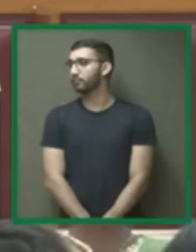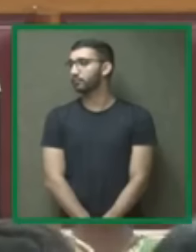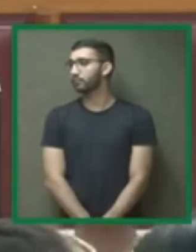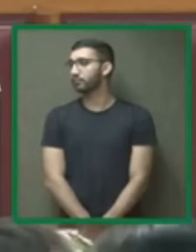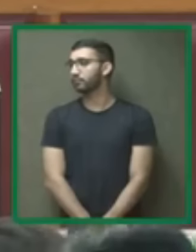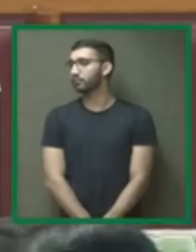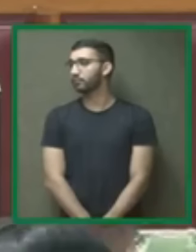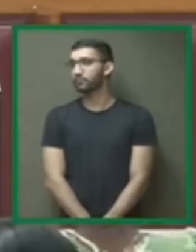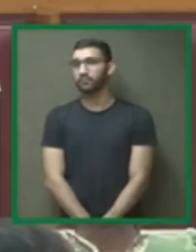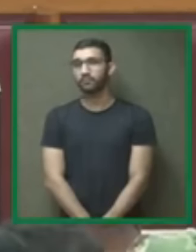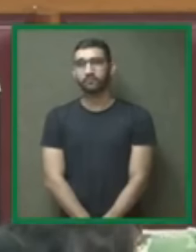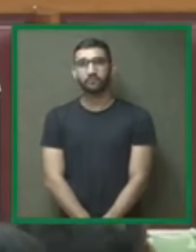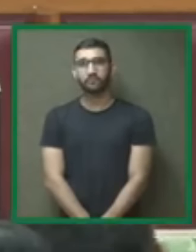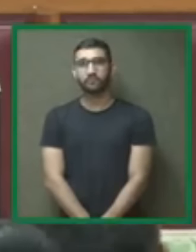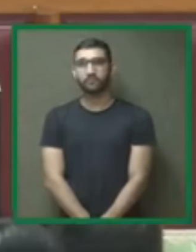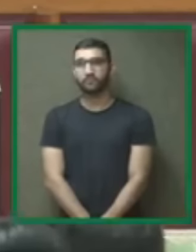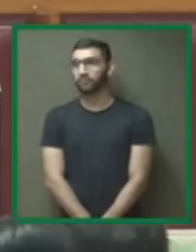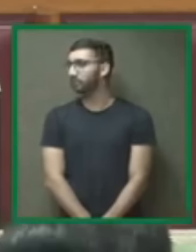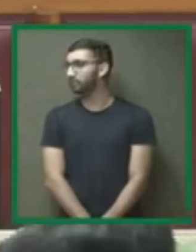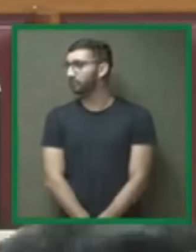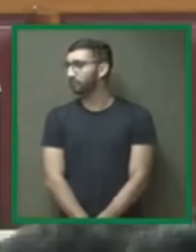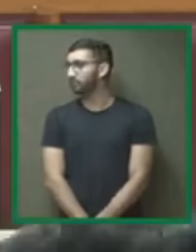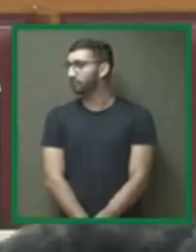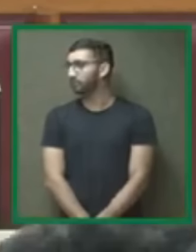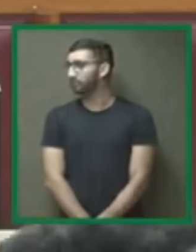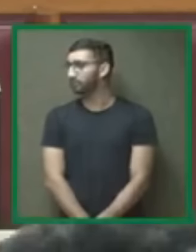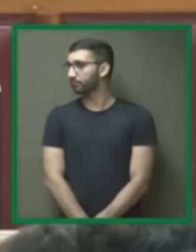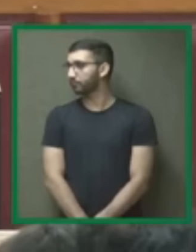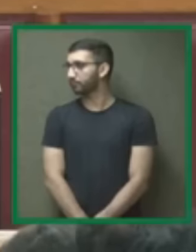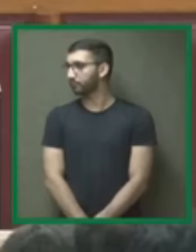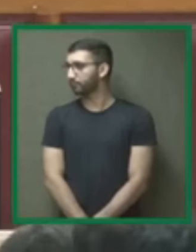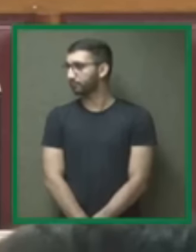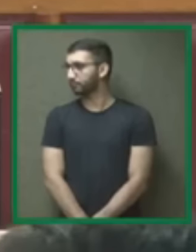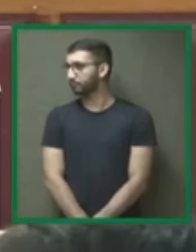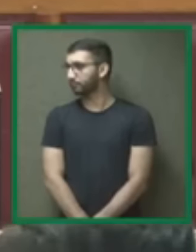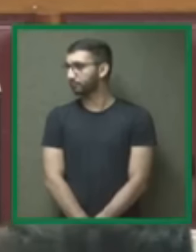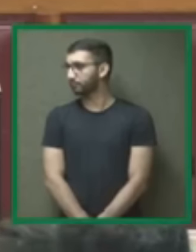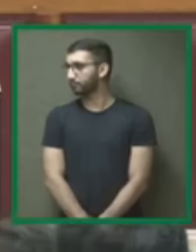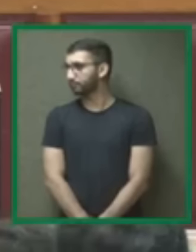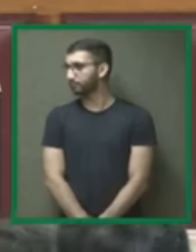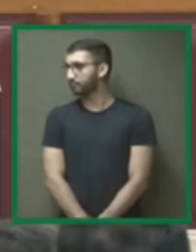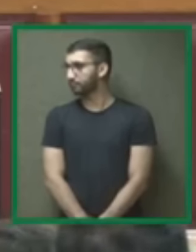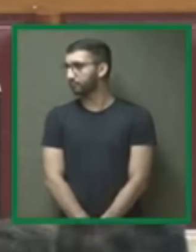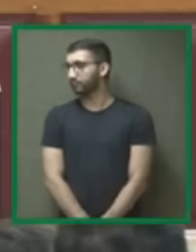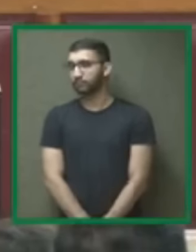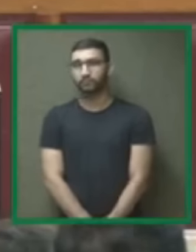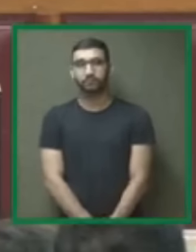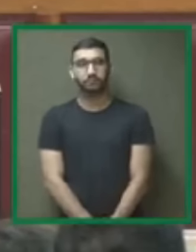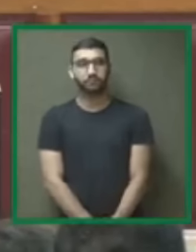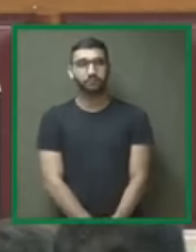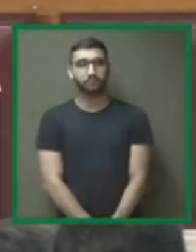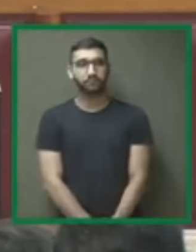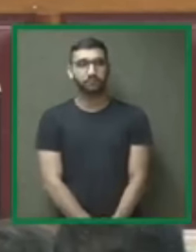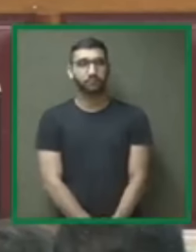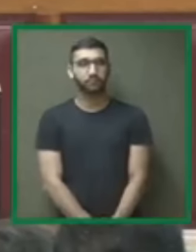Eu peço só silêncio, que a defesa está interrogando, está nas perguntas ao